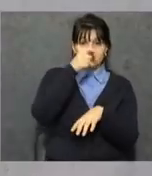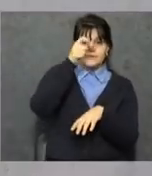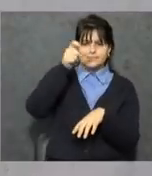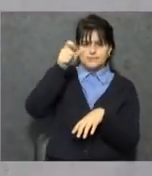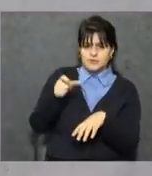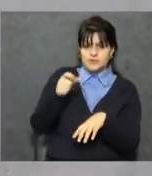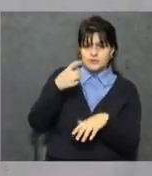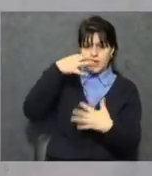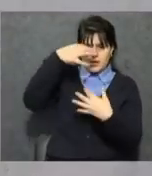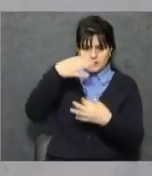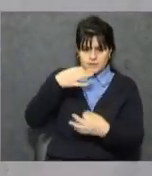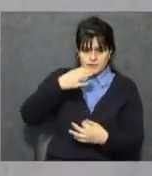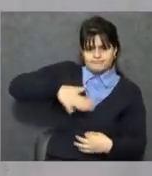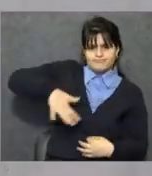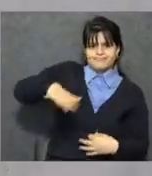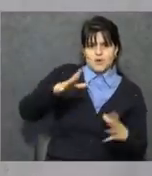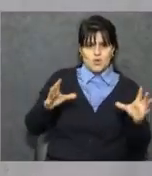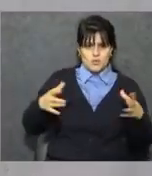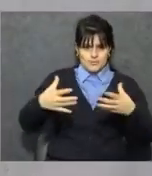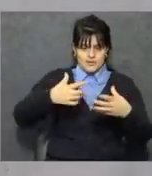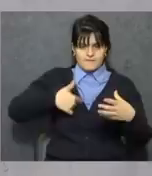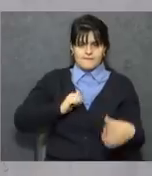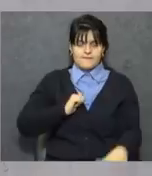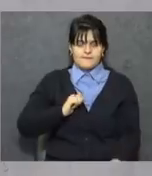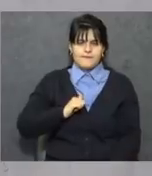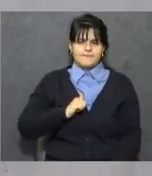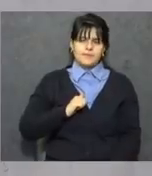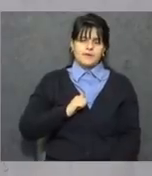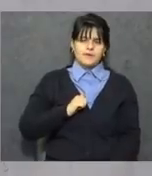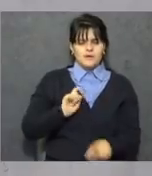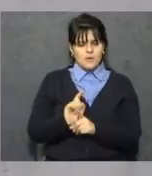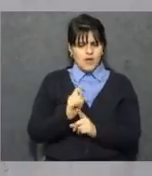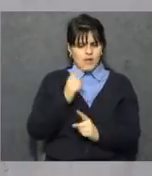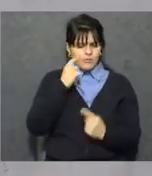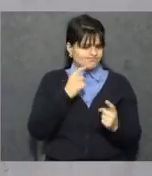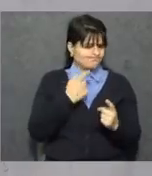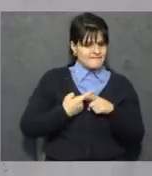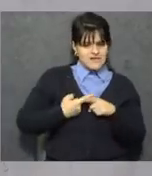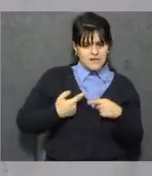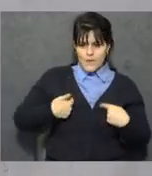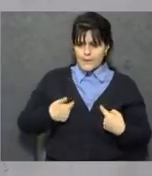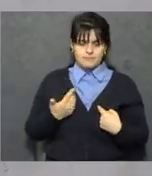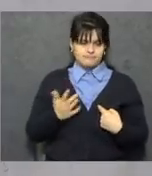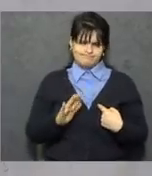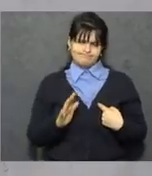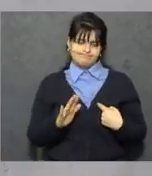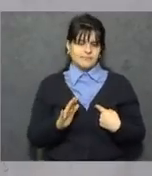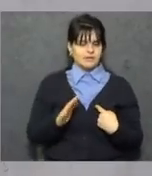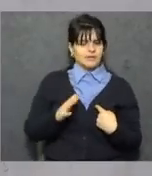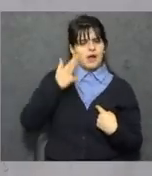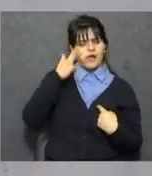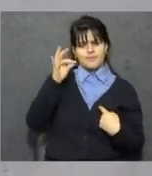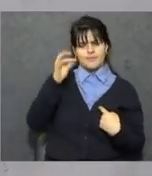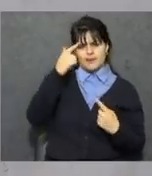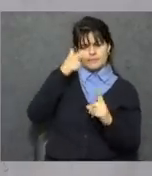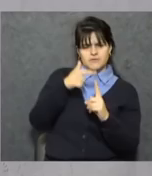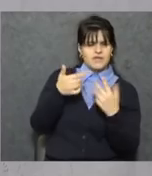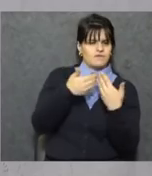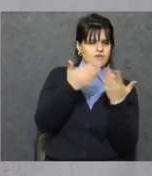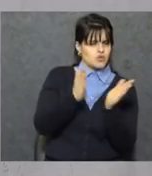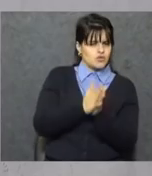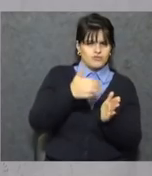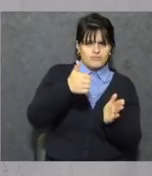Nossa comunidade, para que não busquem o próprio interesse, mas procurem sempre o bem de todos,